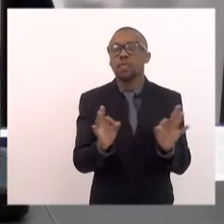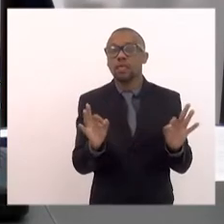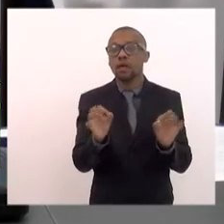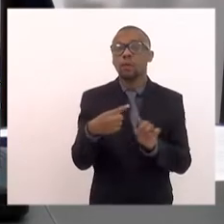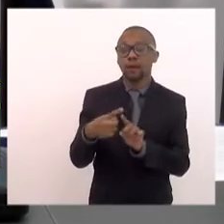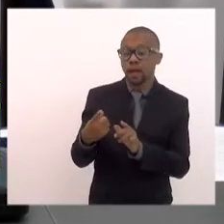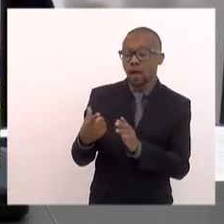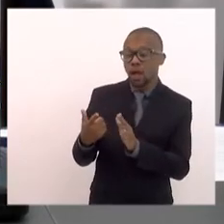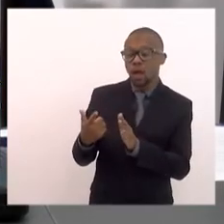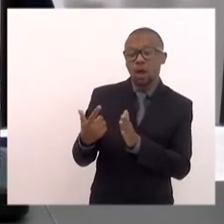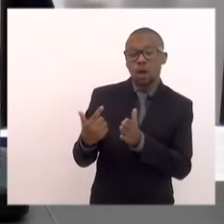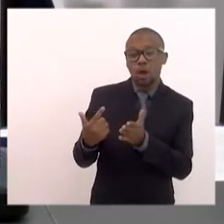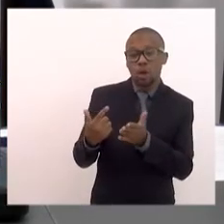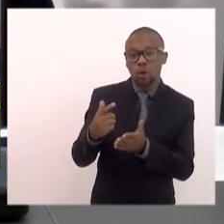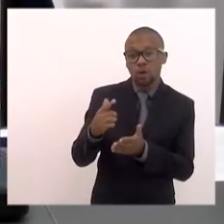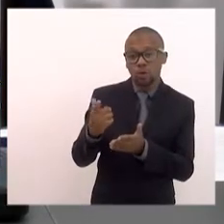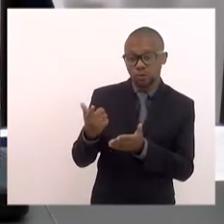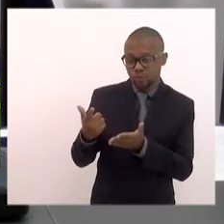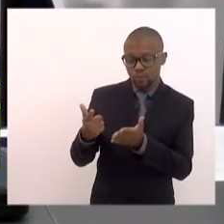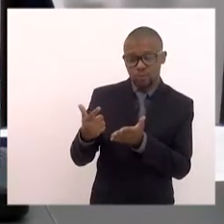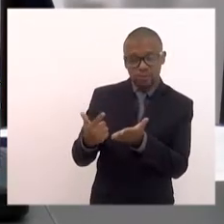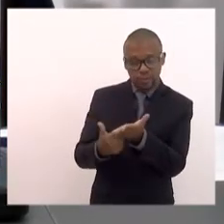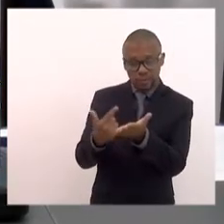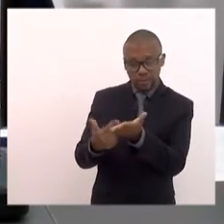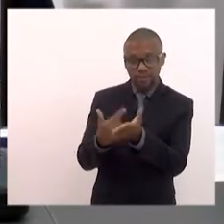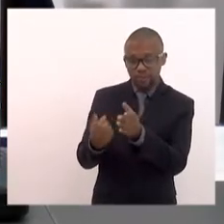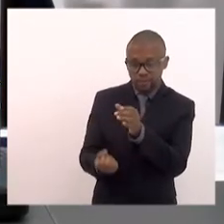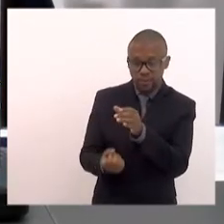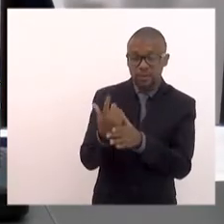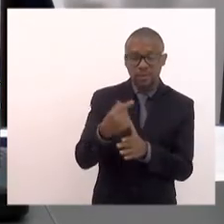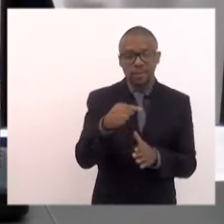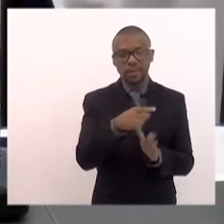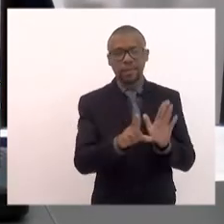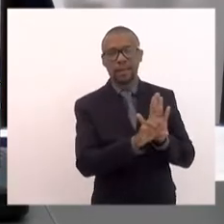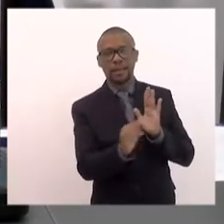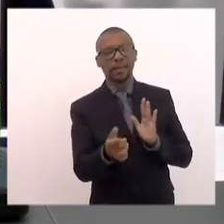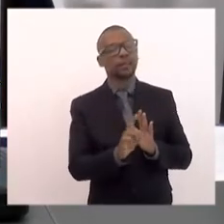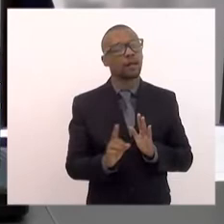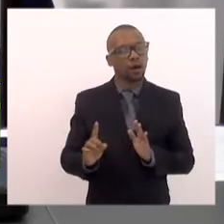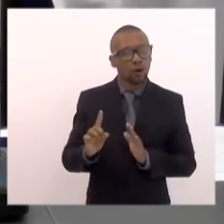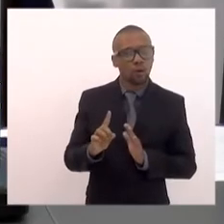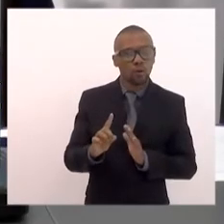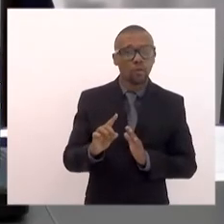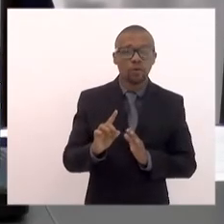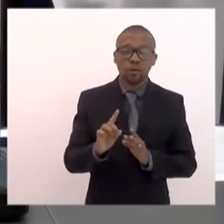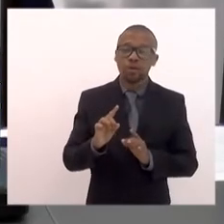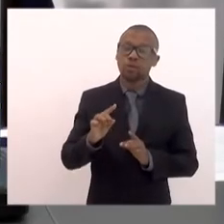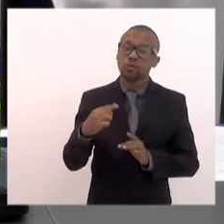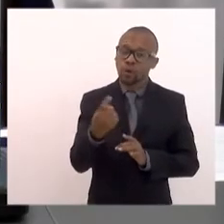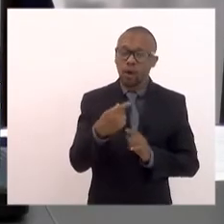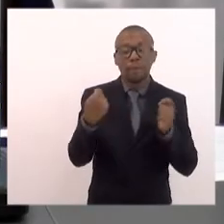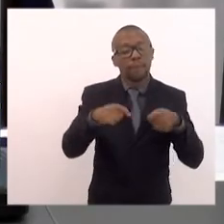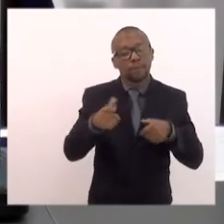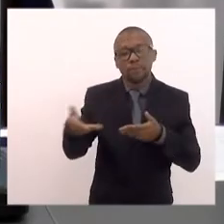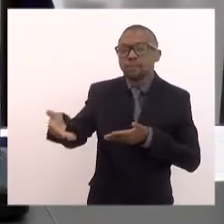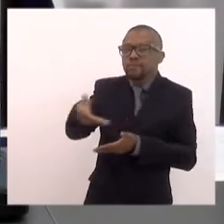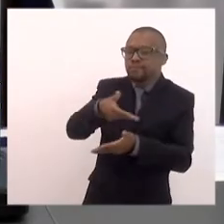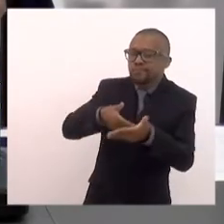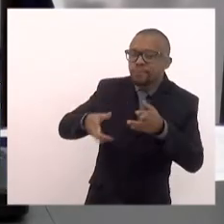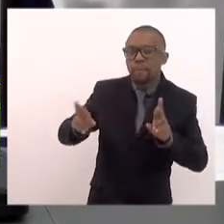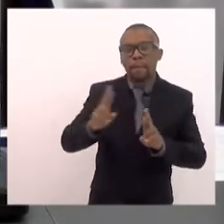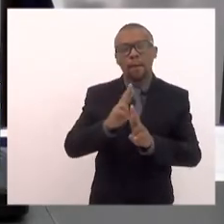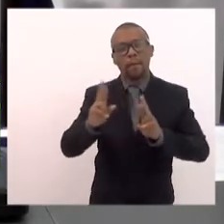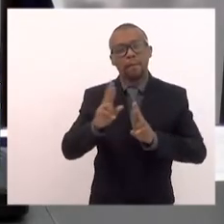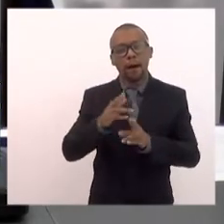leis. Então, para que os lírios nasçam dessas leis que nós já botamos, é preciso que a gente interaja com as autoridades que, nas suas